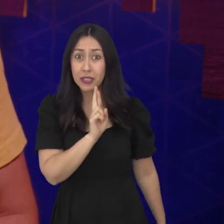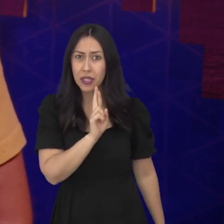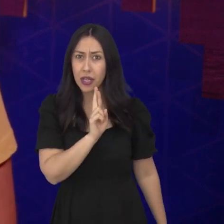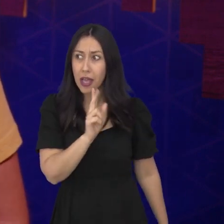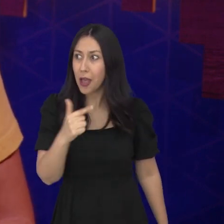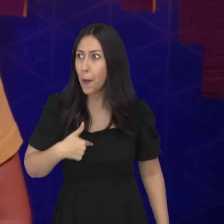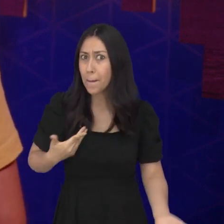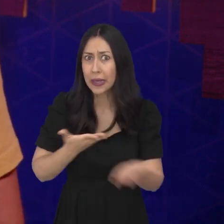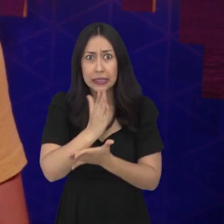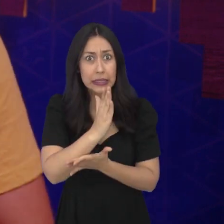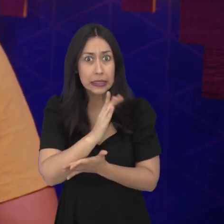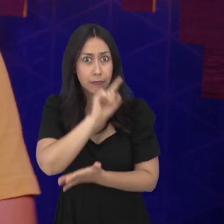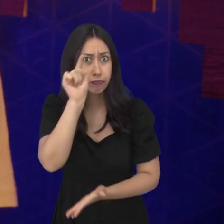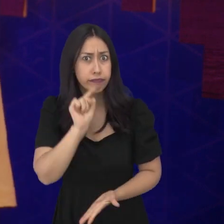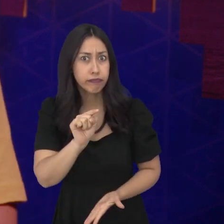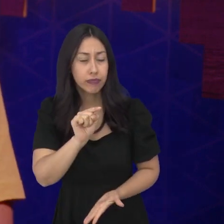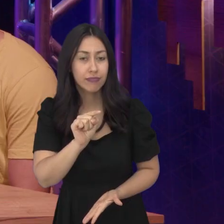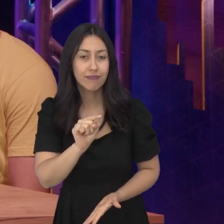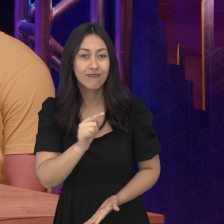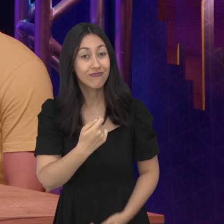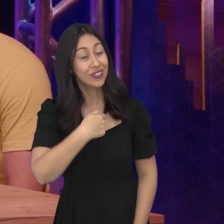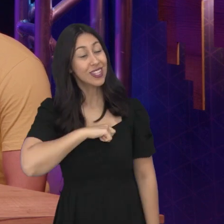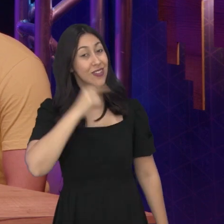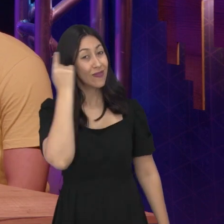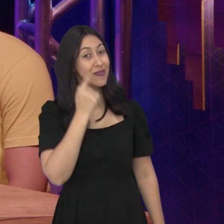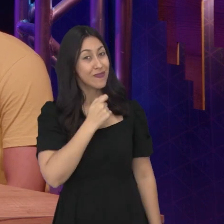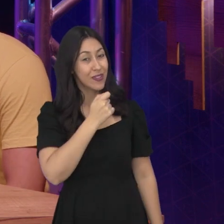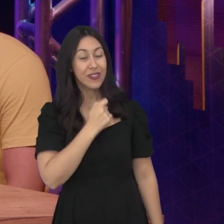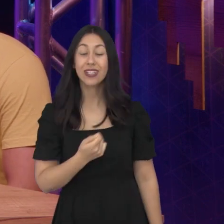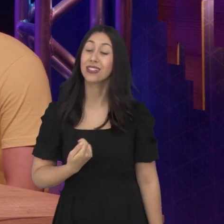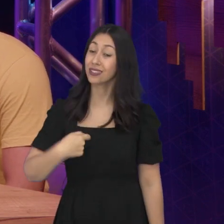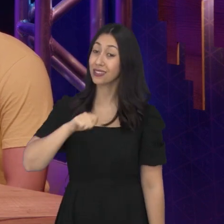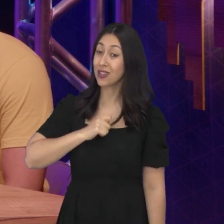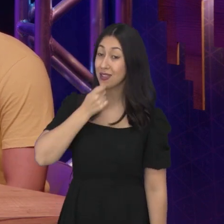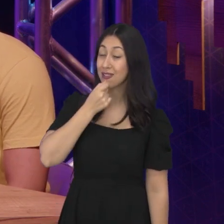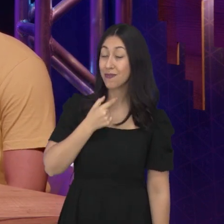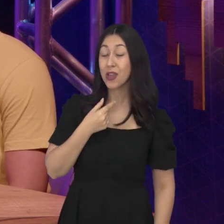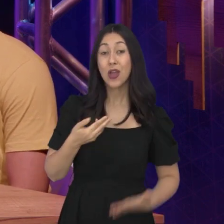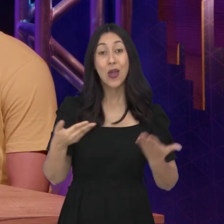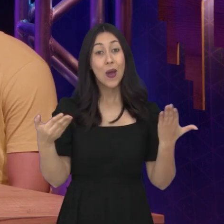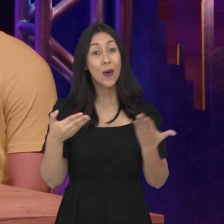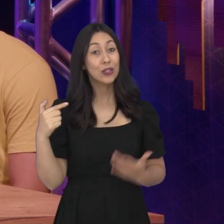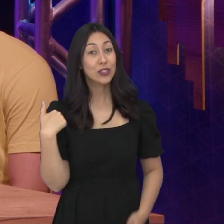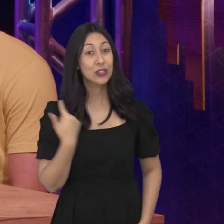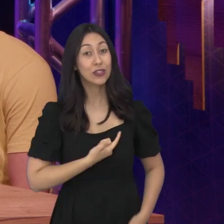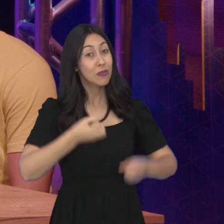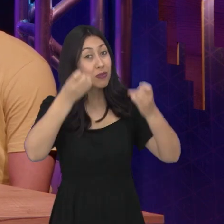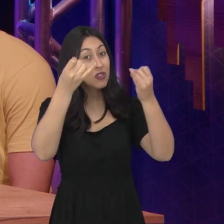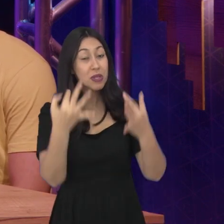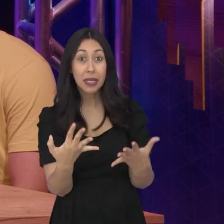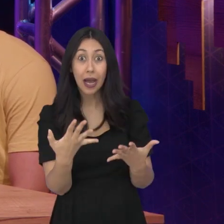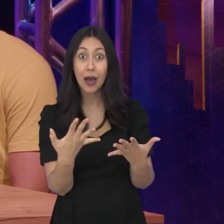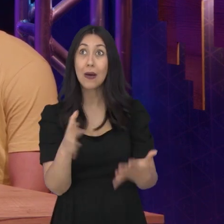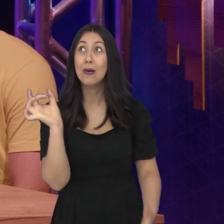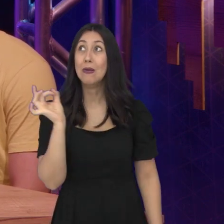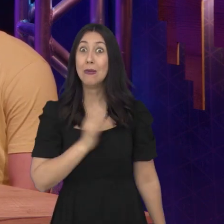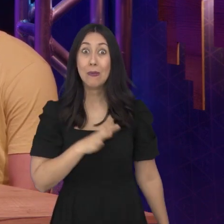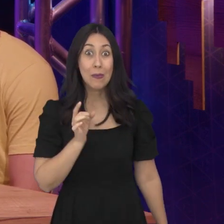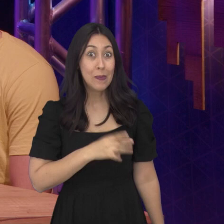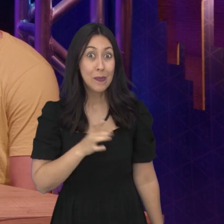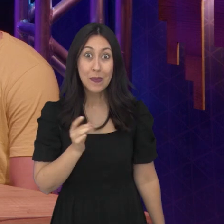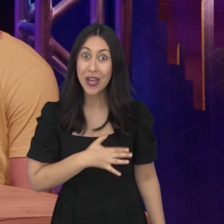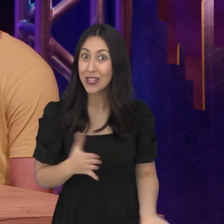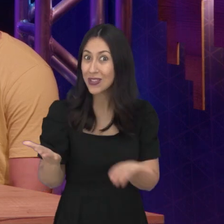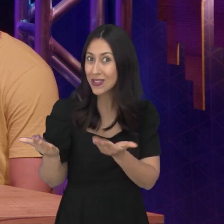resposta. Será que eu passei? Eu sou a Miviki. E eu sou Samu Strazer. E no programa de hoje a gente vai falar sobre o bicho-papão